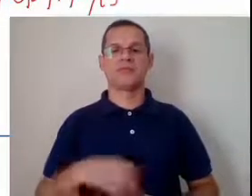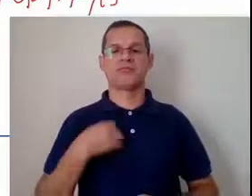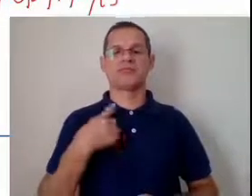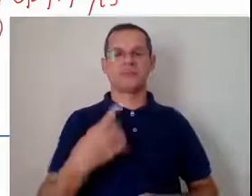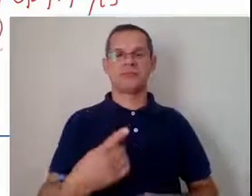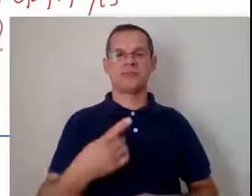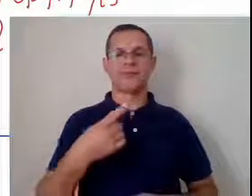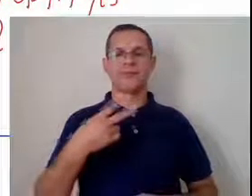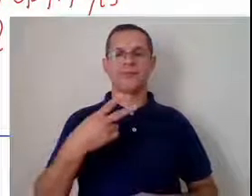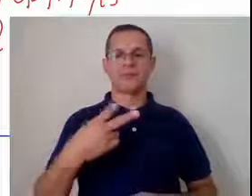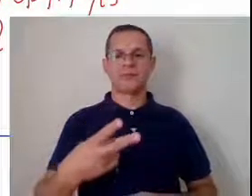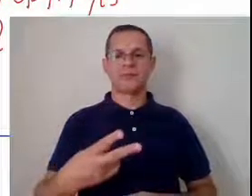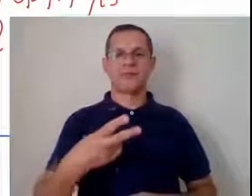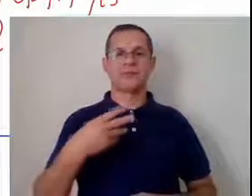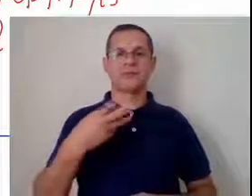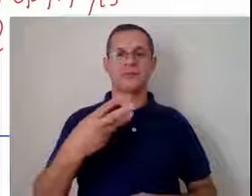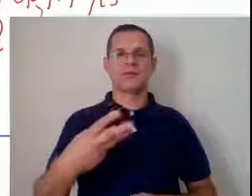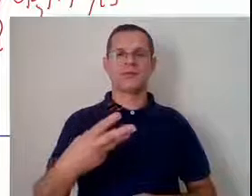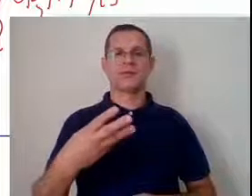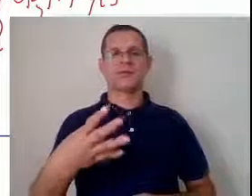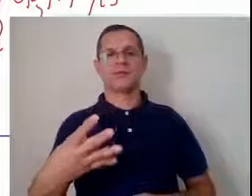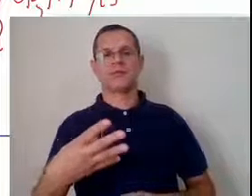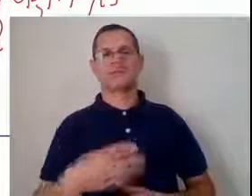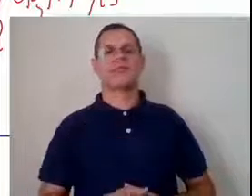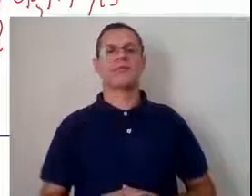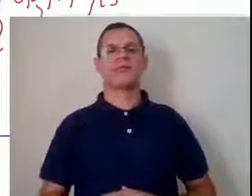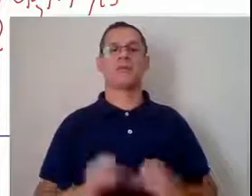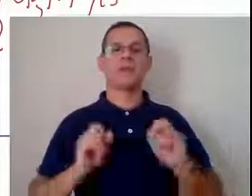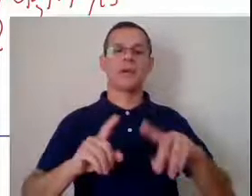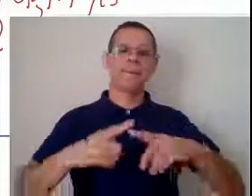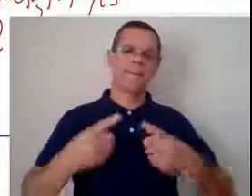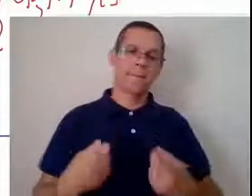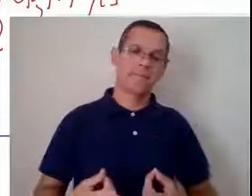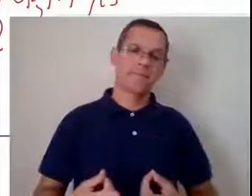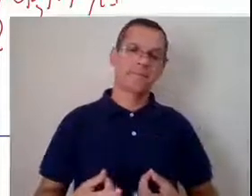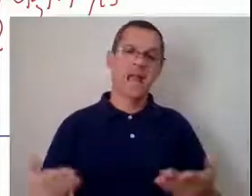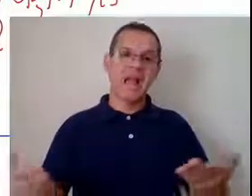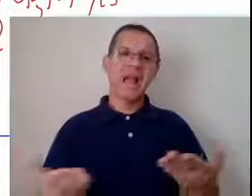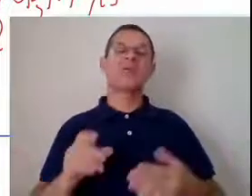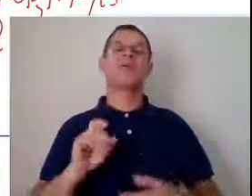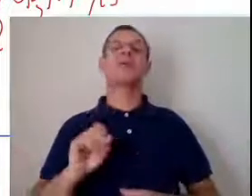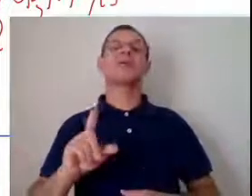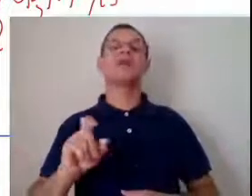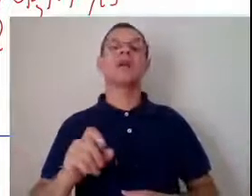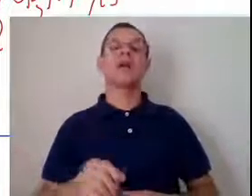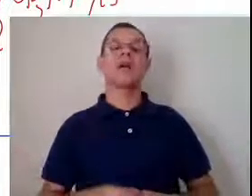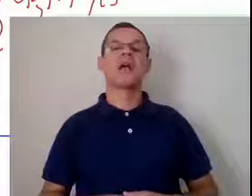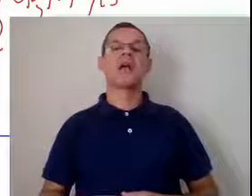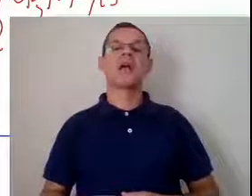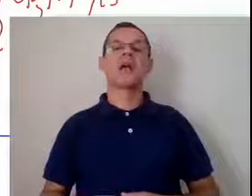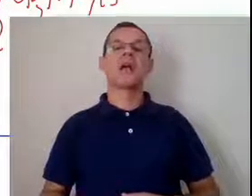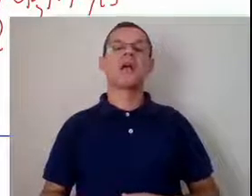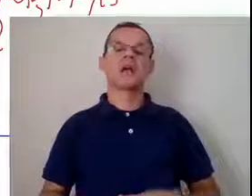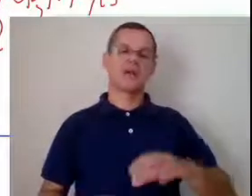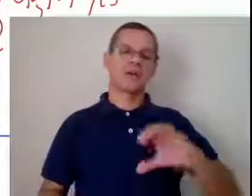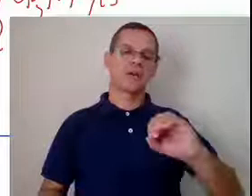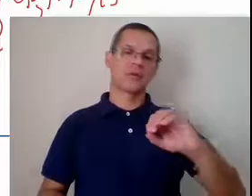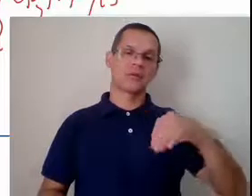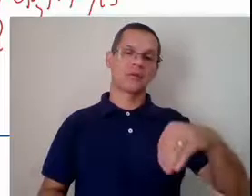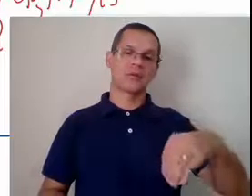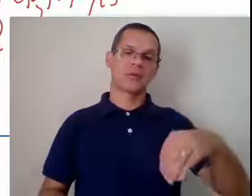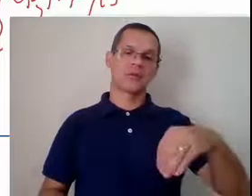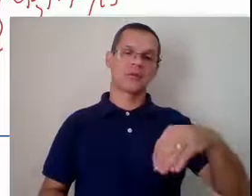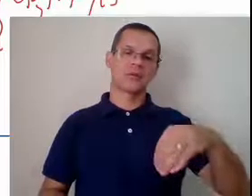1, 2 e 4, ok? Agora, o que é complementar,